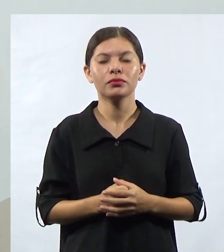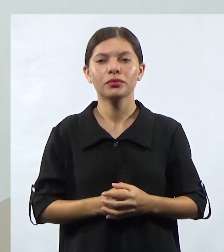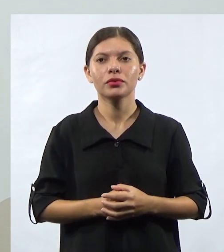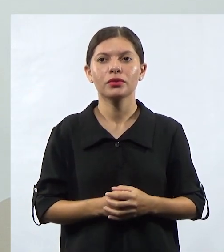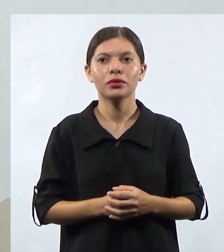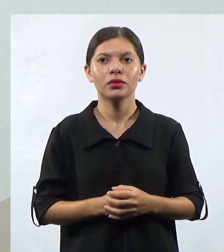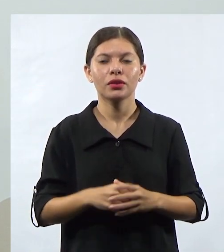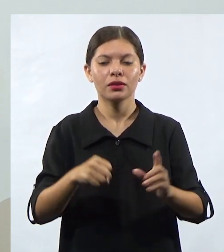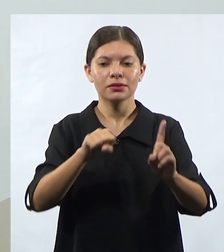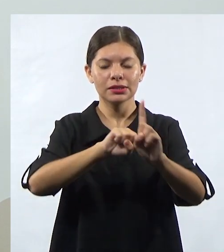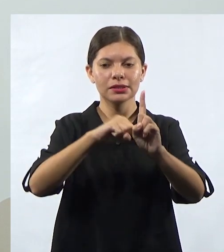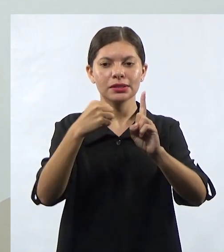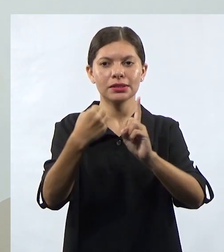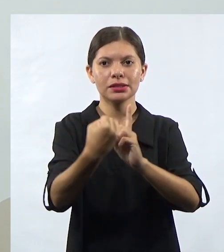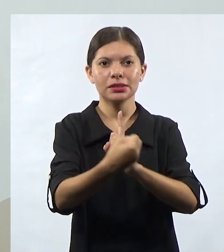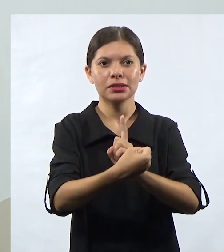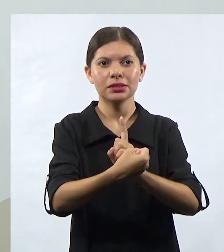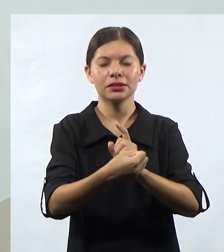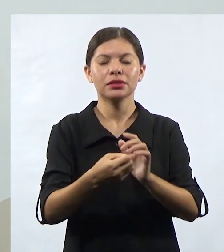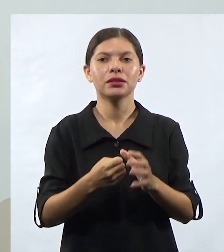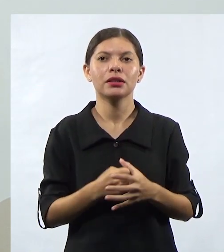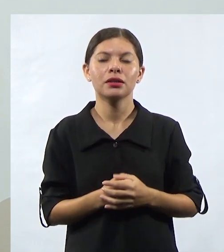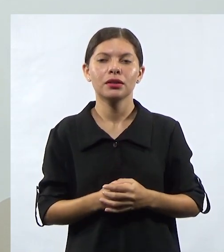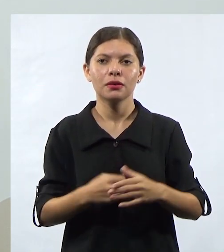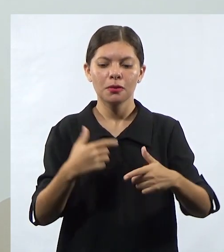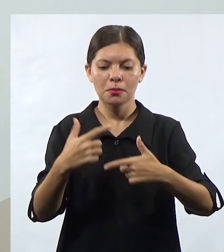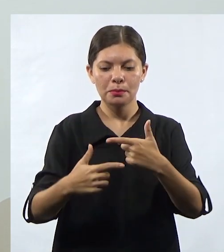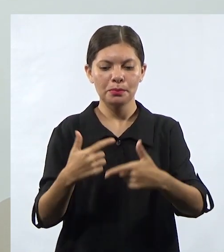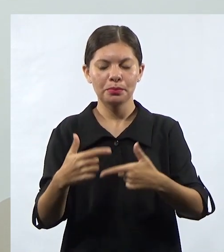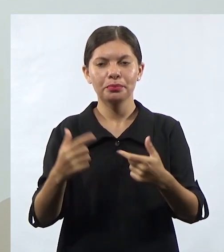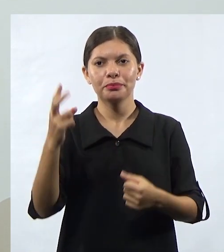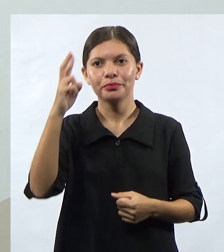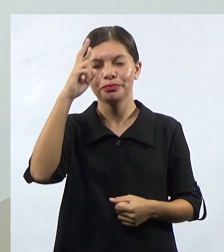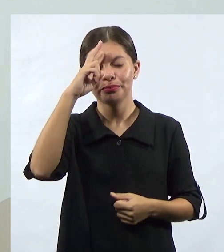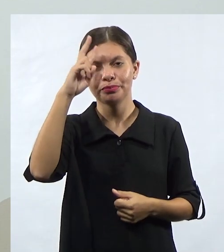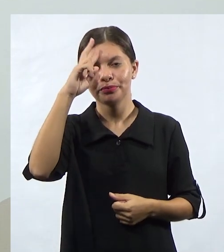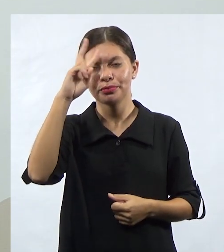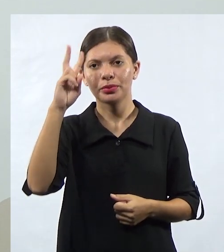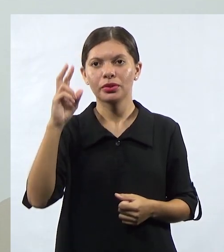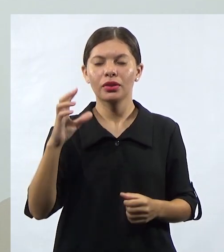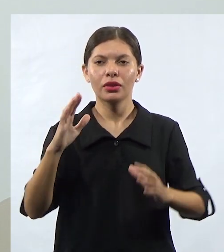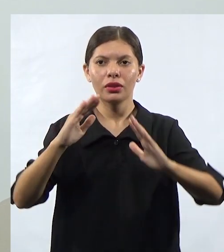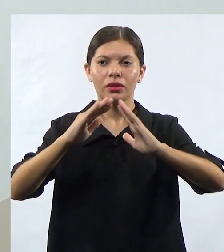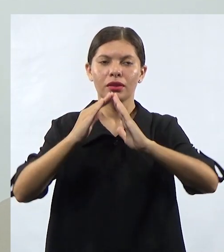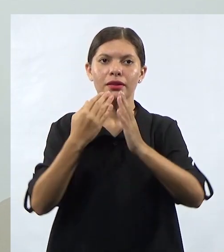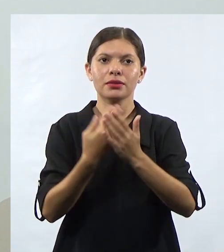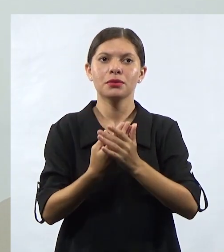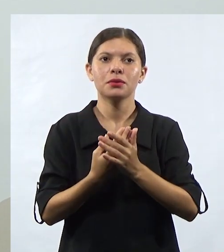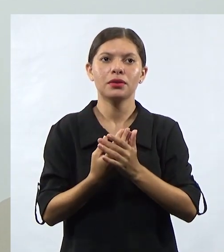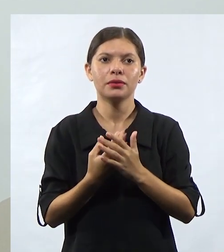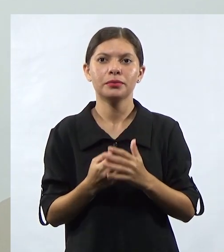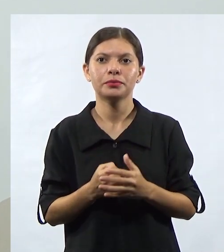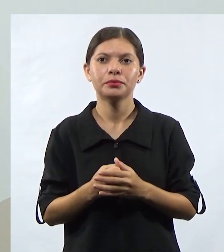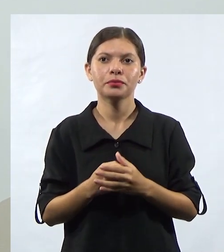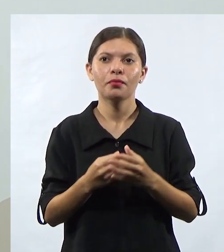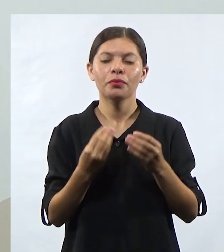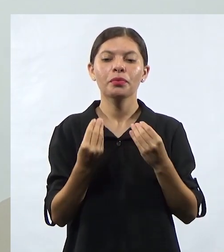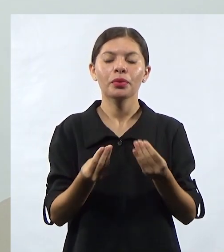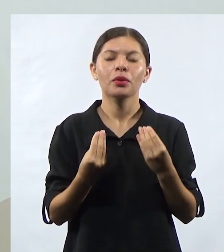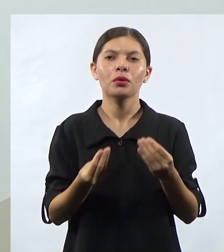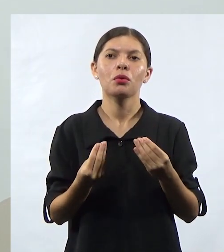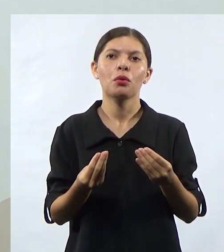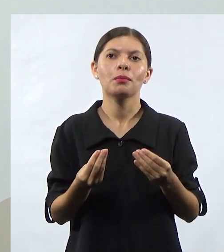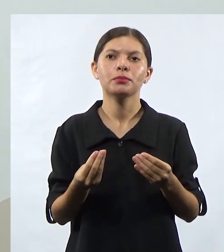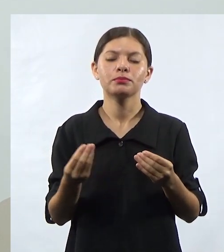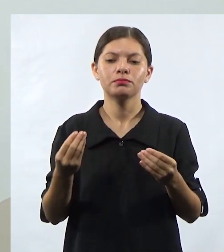a respeito daquilo. Então, se eu vou trabalhar com a história da escola, então é a história da escola e como essas